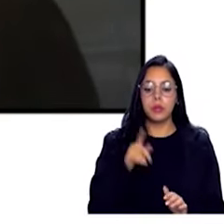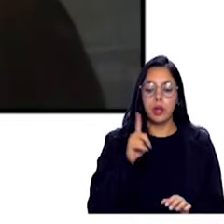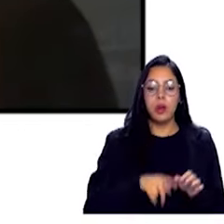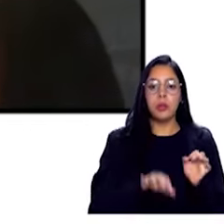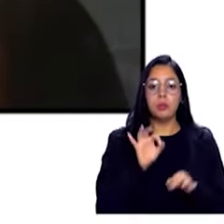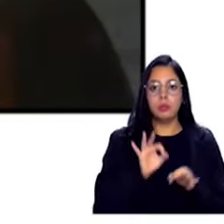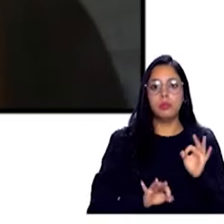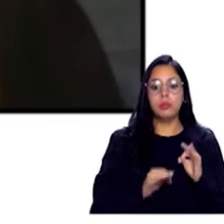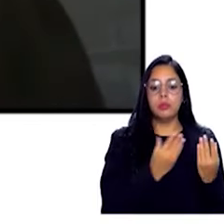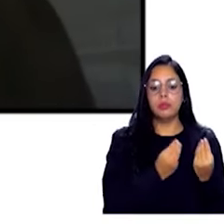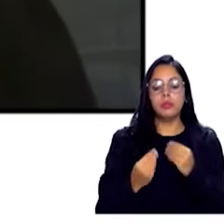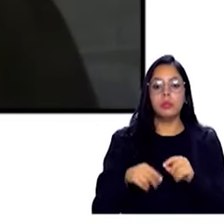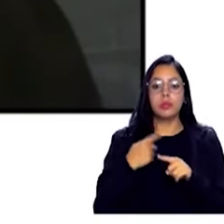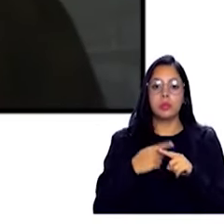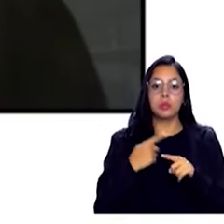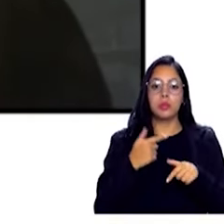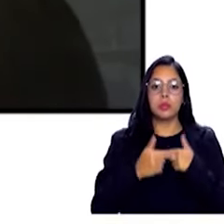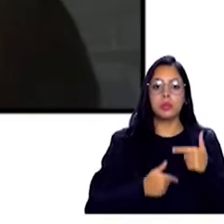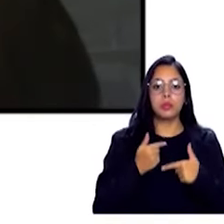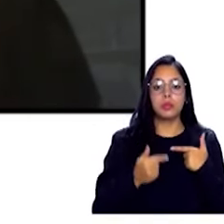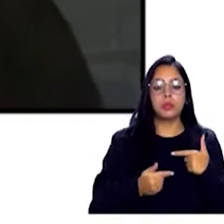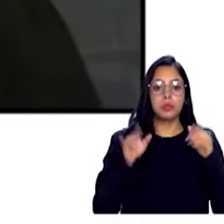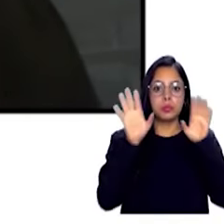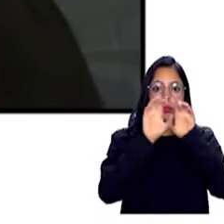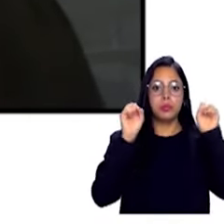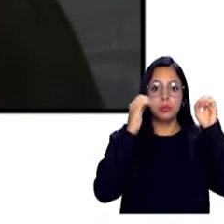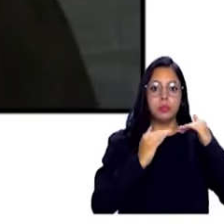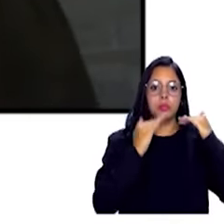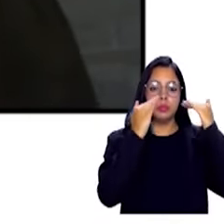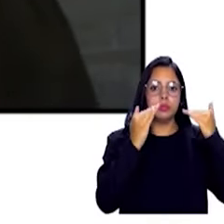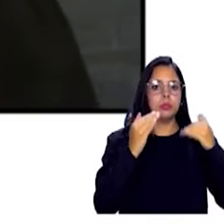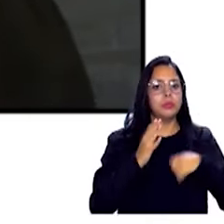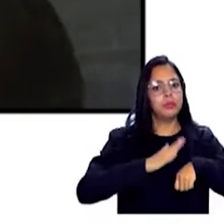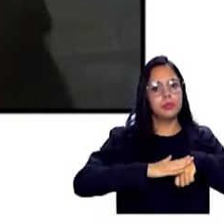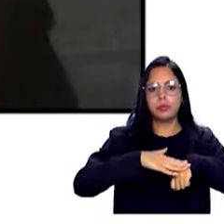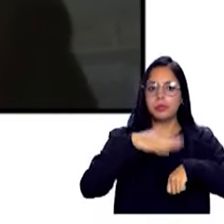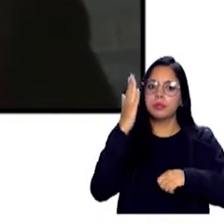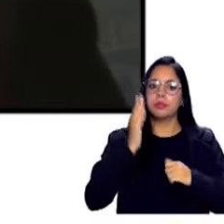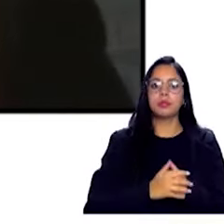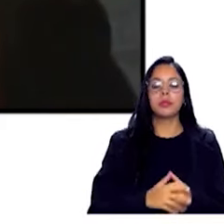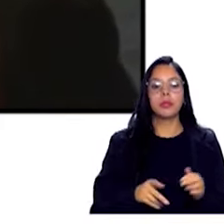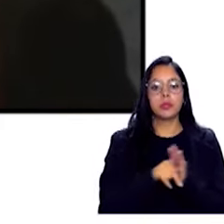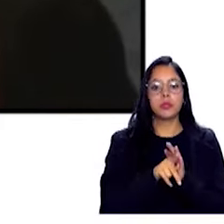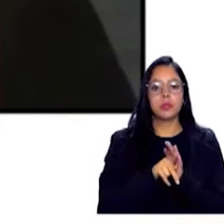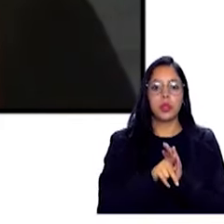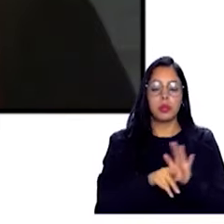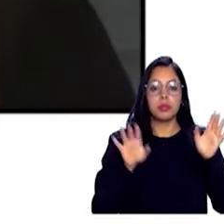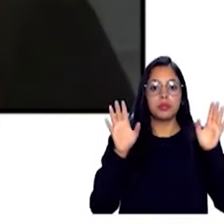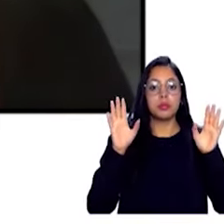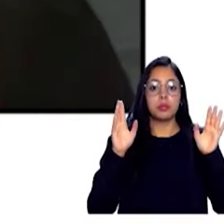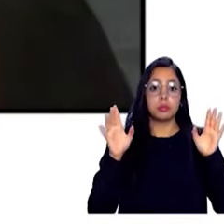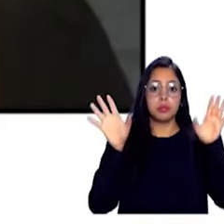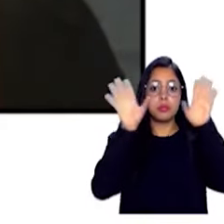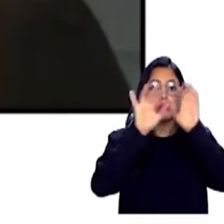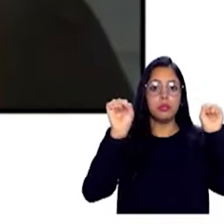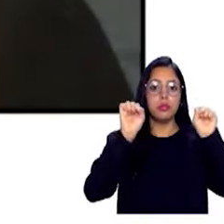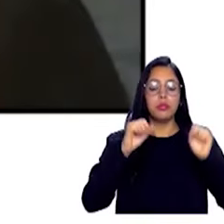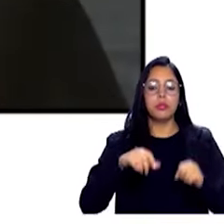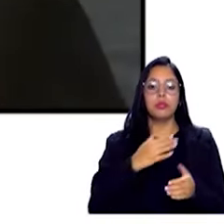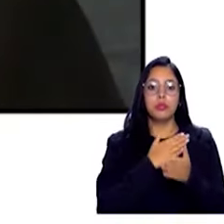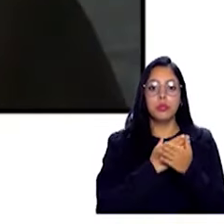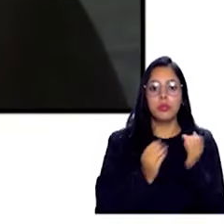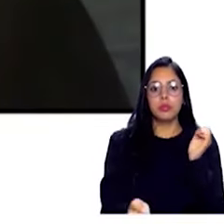porque a tarefa dos tribunais superiores vai muito a Além disso né as nossas cortes superiores foram de fato concebidas a partir desse